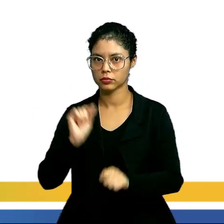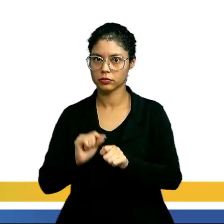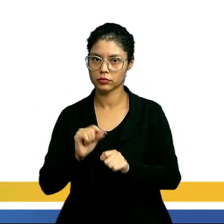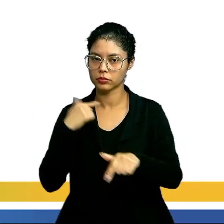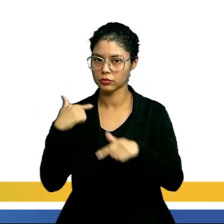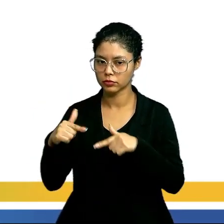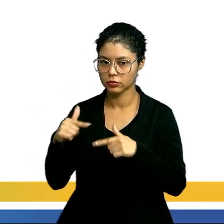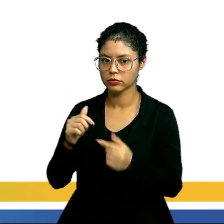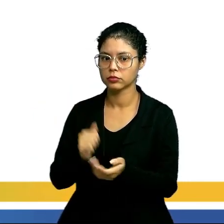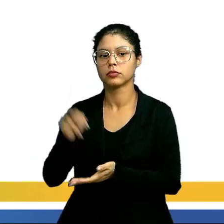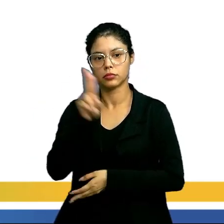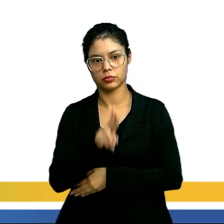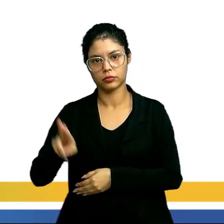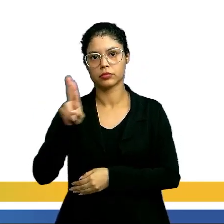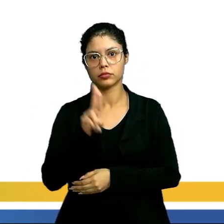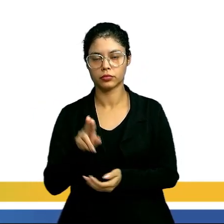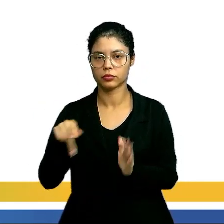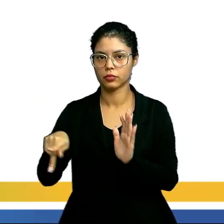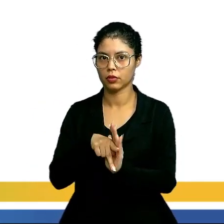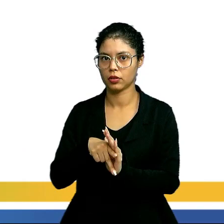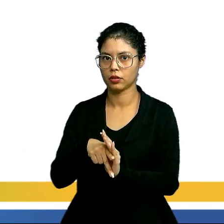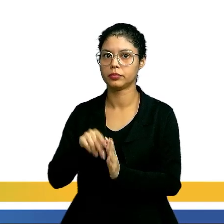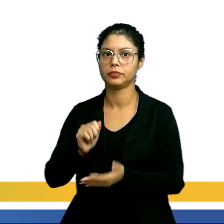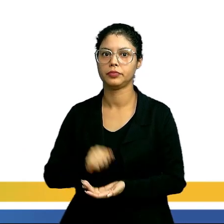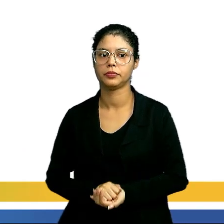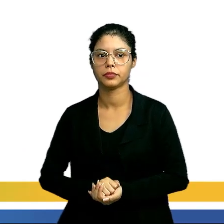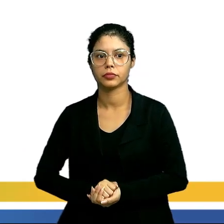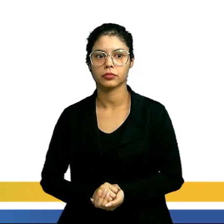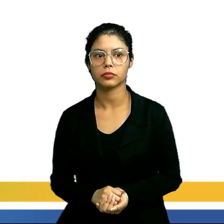o trabalho de utilização de determinado equipamento.